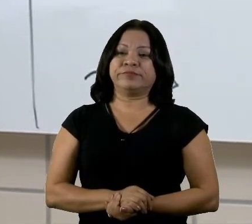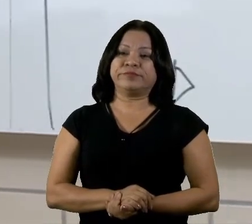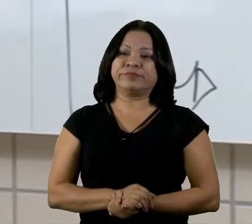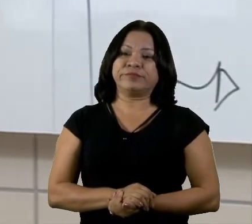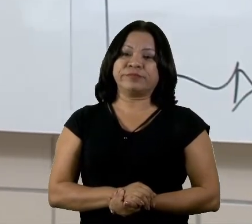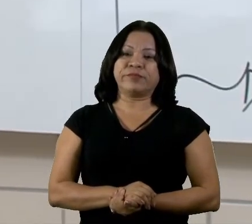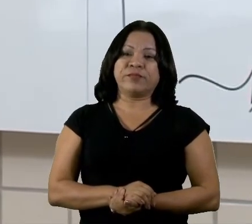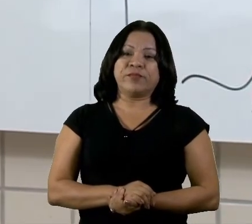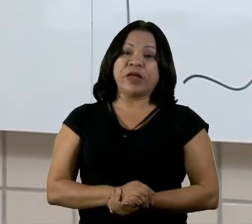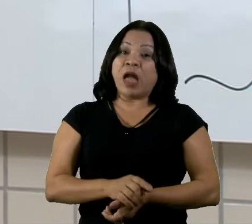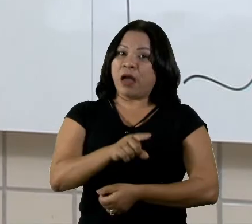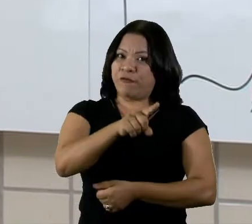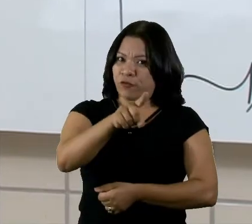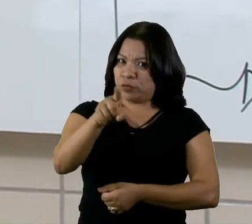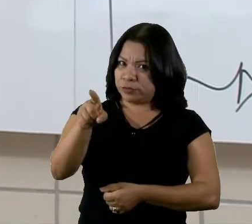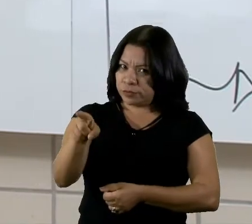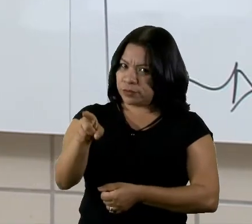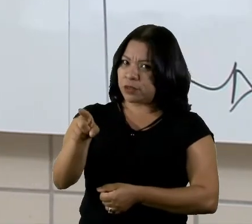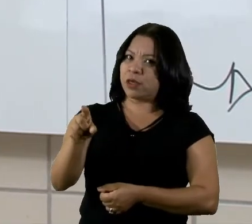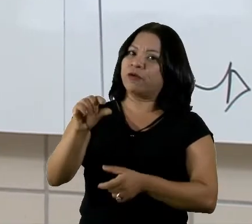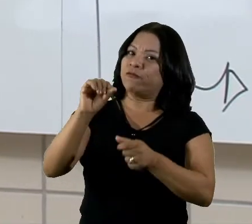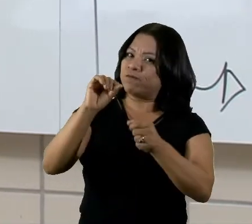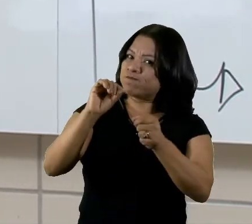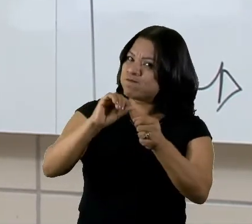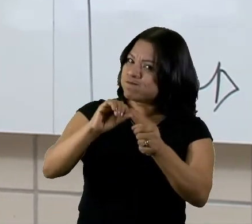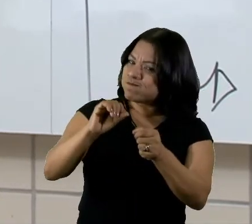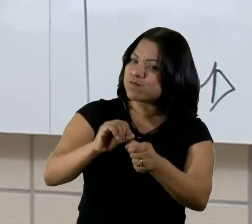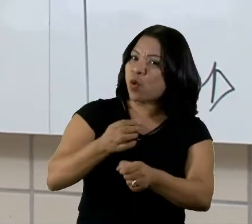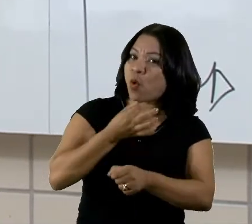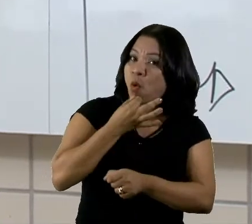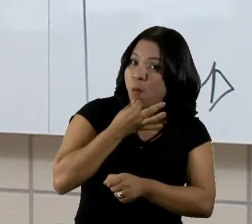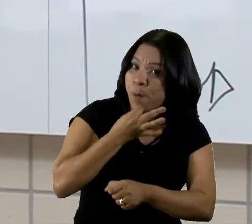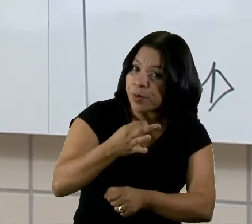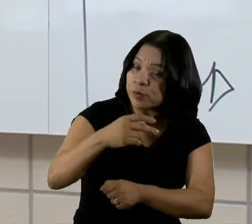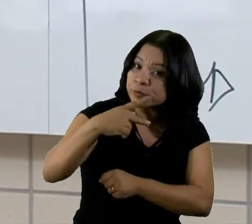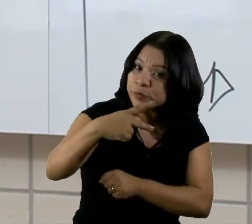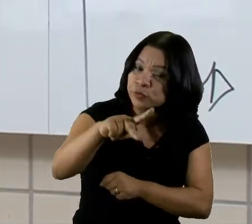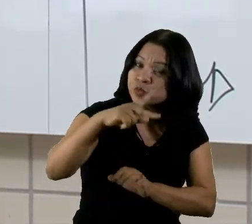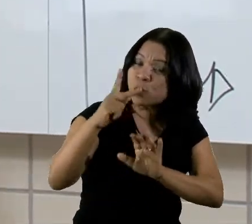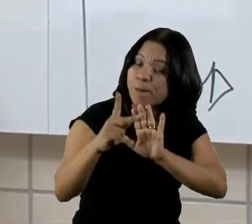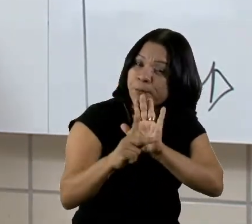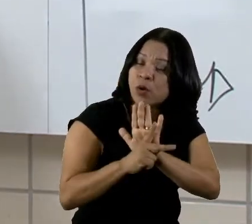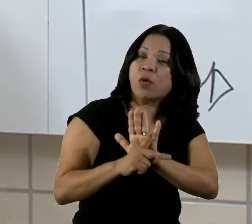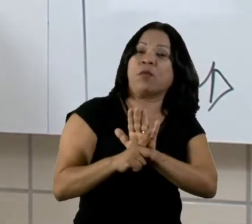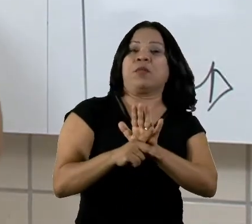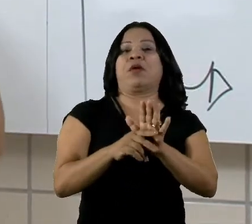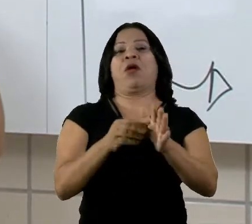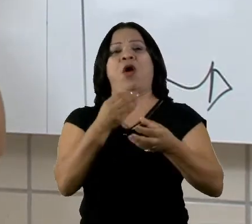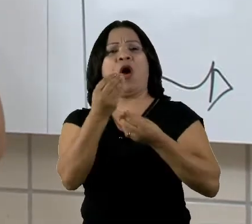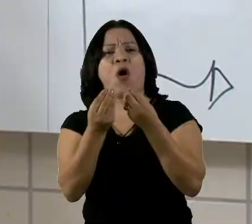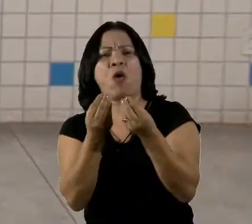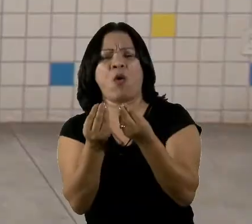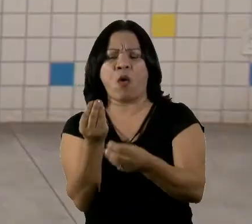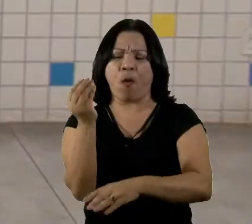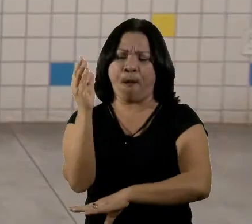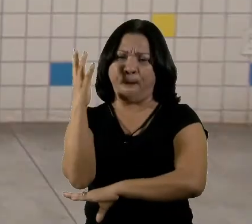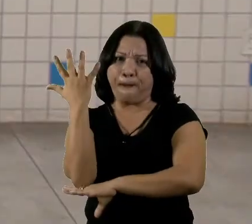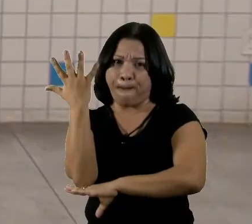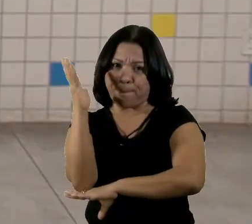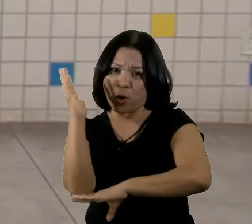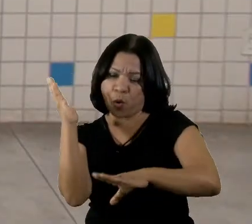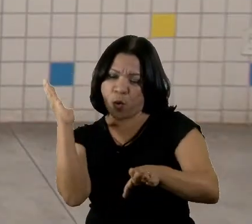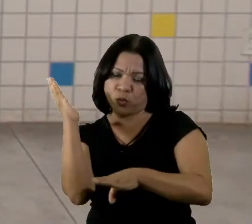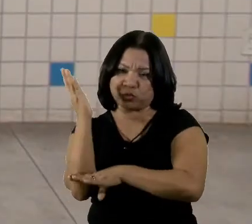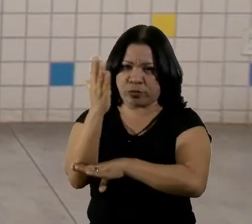Vocês irão opinar, fazer o parágrafo opinativo sobre a questão do desmatamento, que é a crítica apresentada